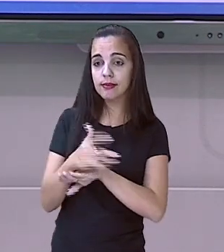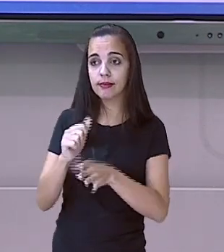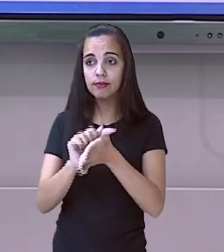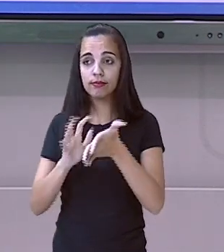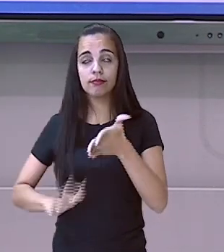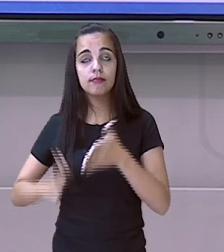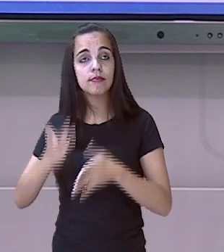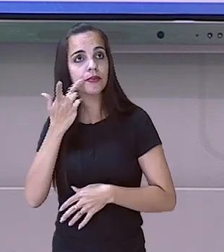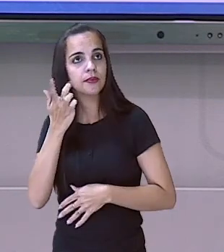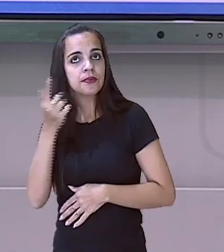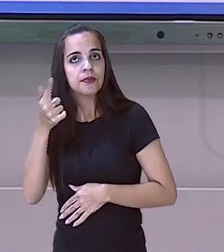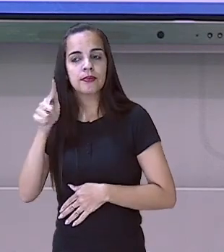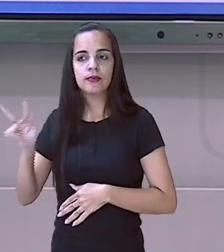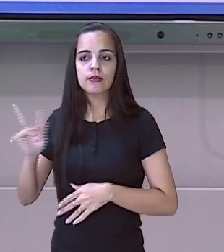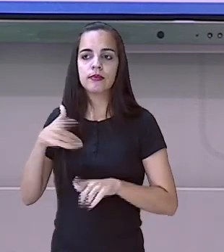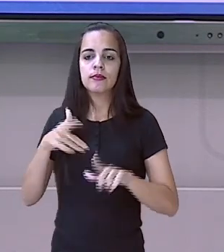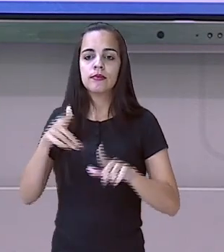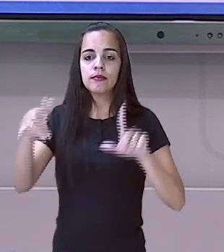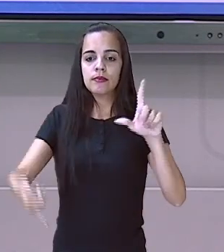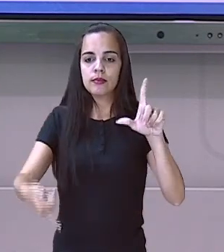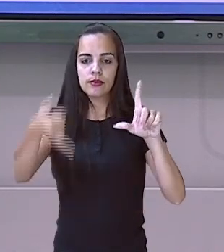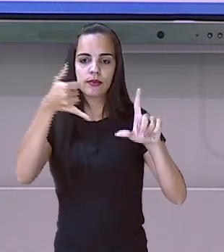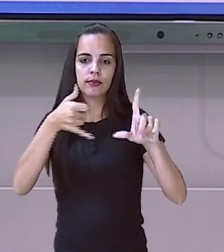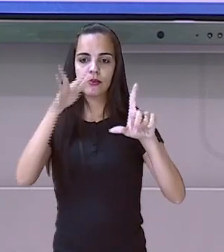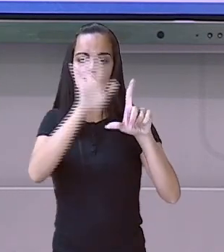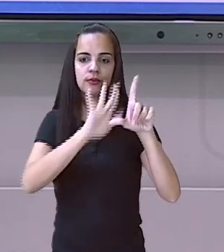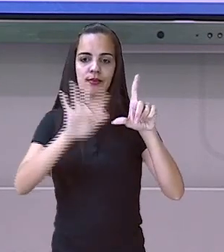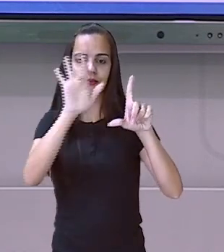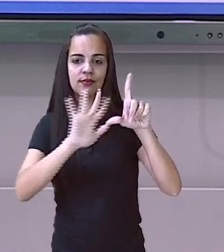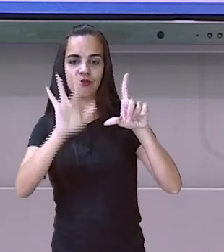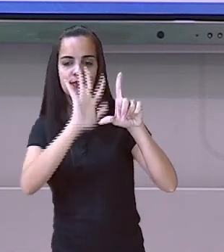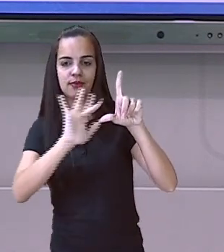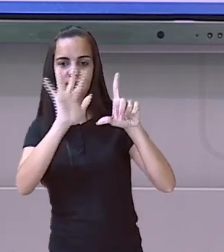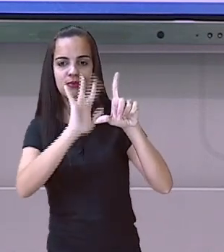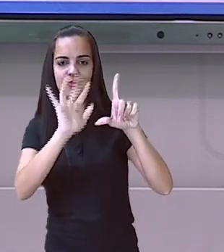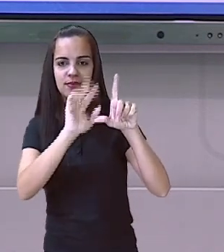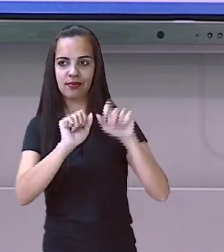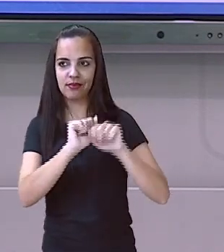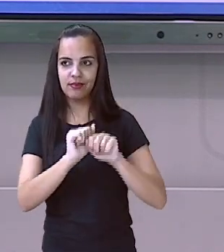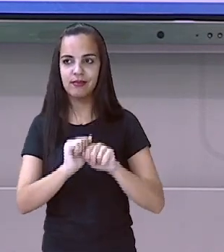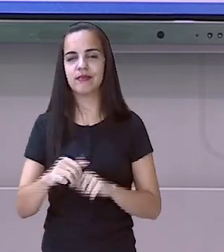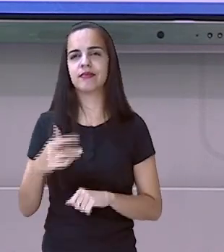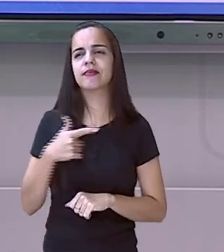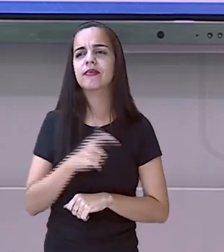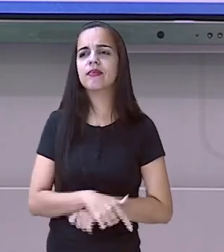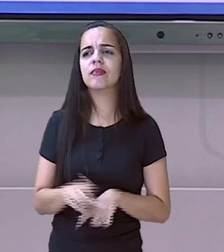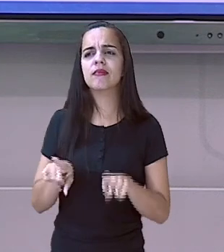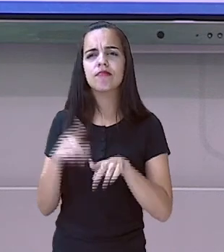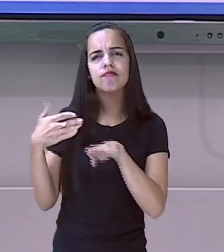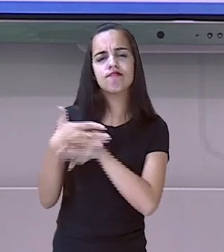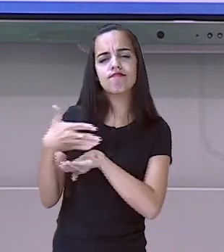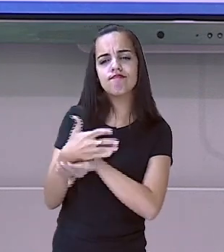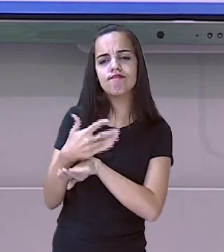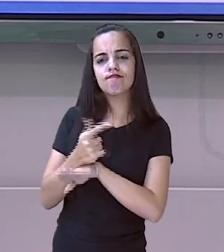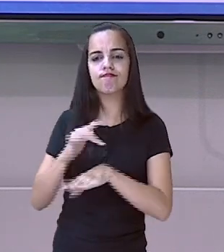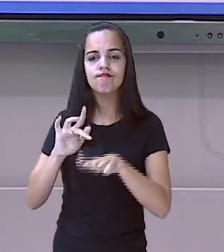na plataforma SMED-GV, aponte a câmera do seu celular na imagem que aparece no canto da tela. Acesse as